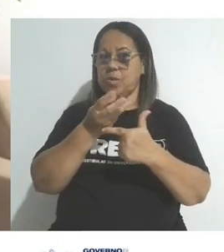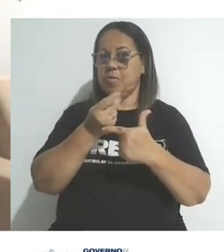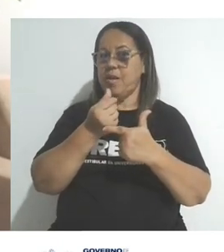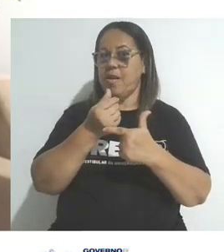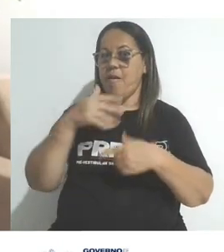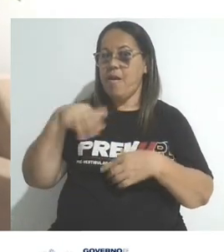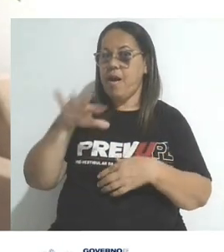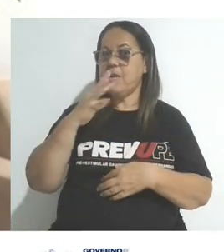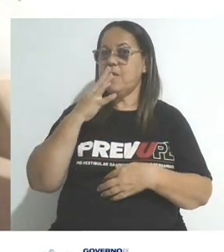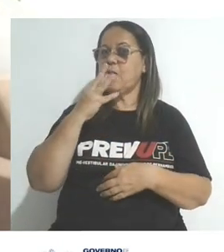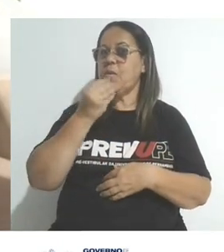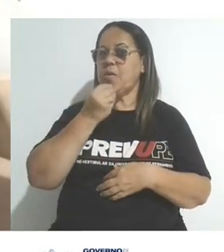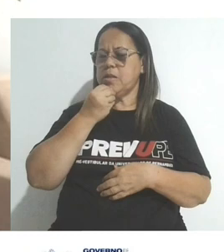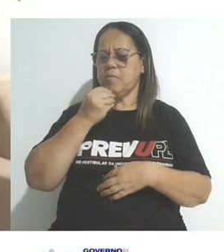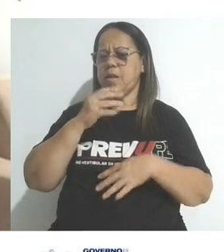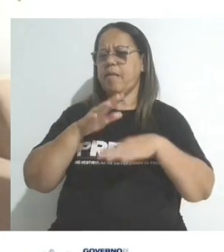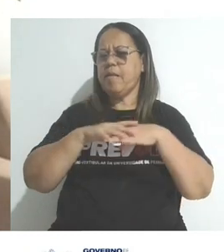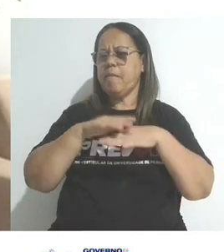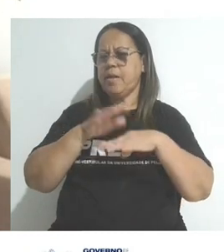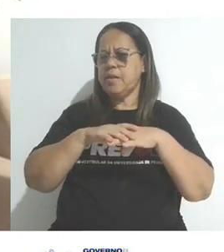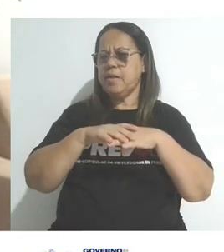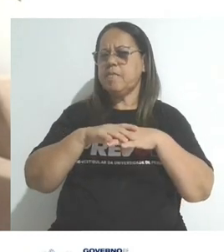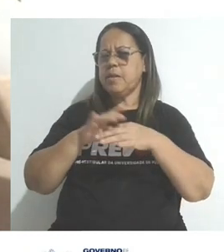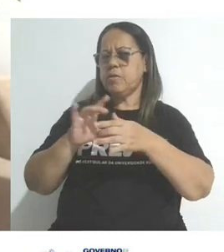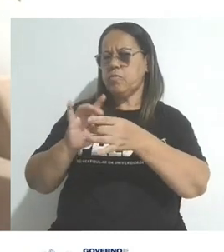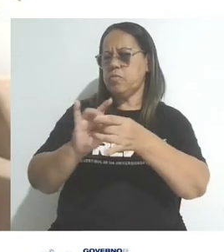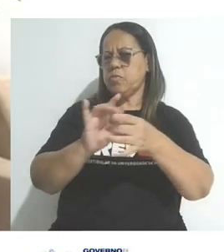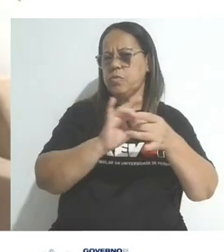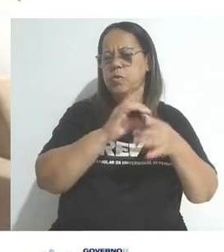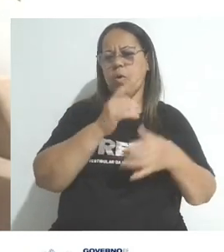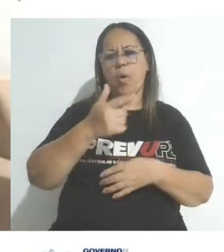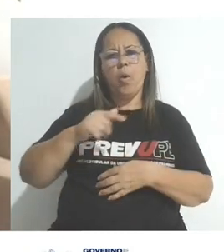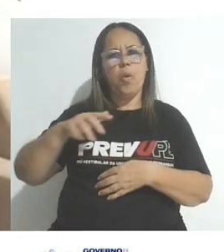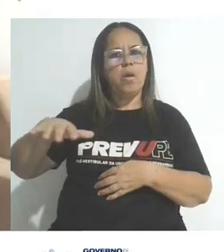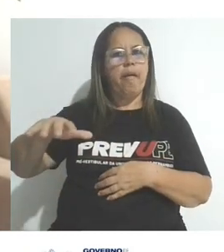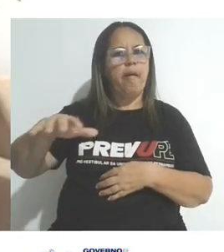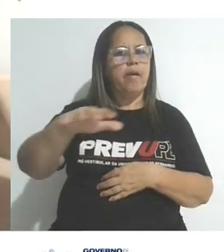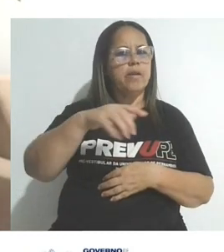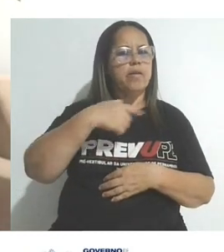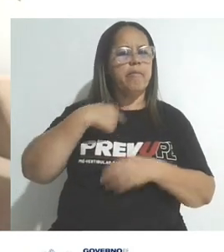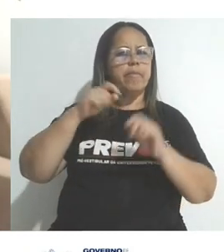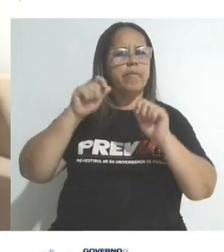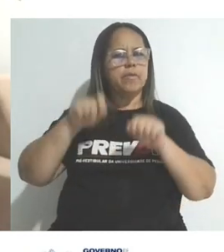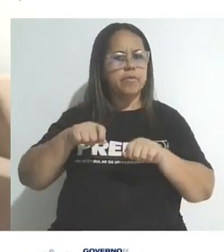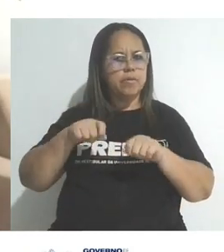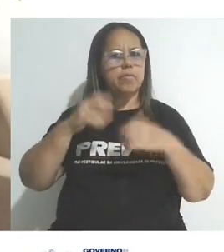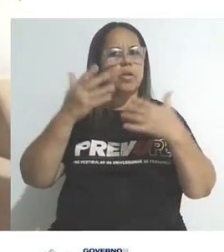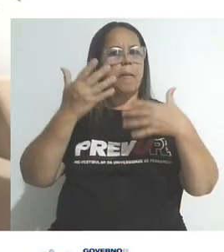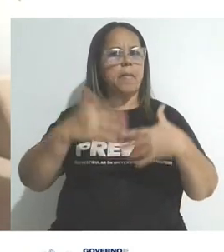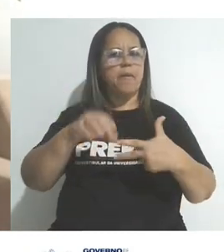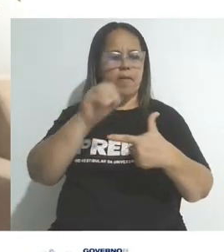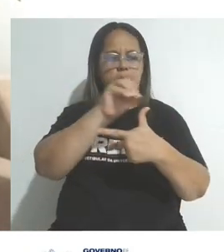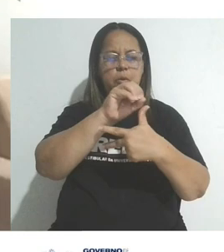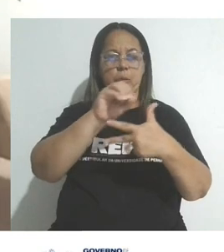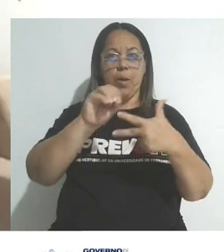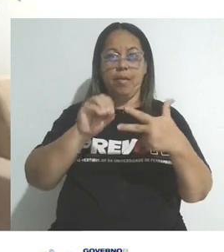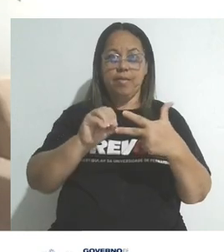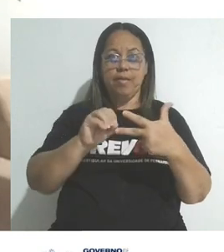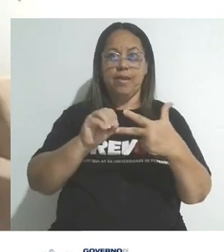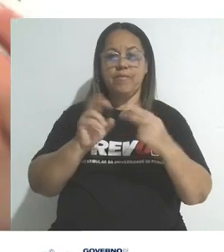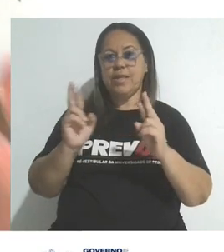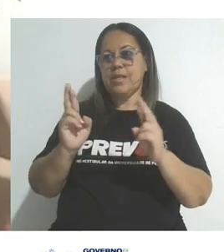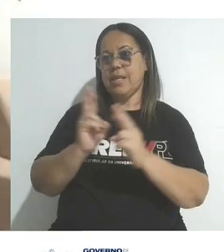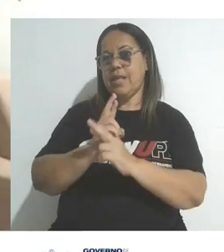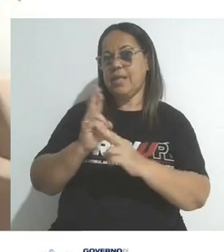de conhecimento da matemática que ela transita muito bem com outras áreas de conhecimento. E a gente tem visto isso muito nas provas do Enem, né? Essa relação